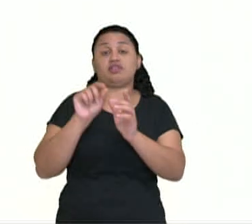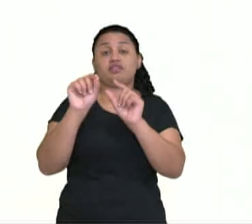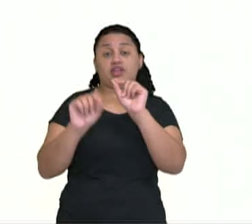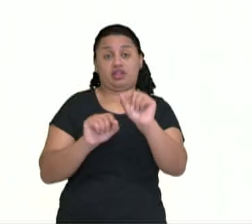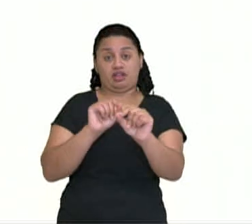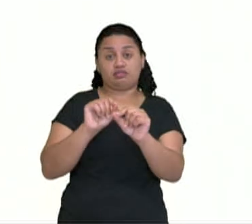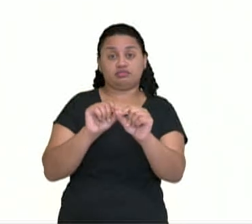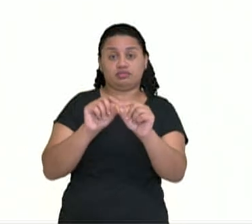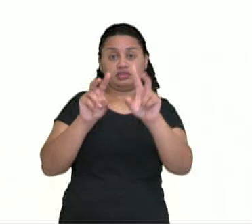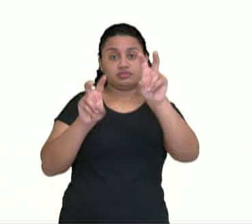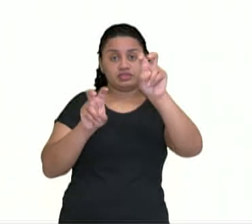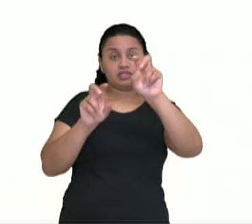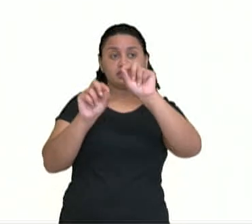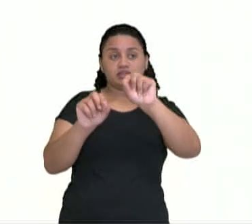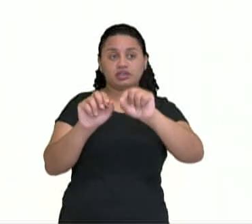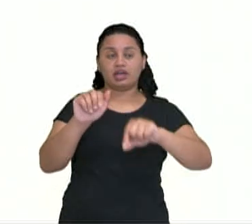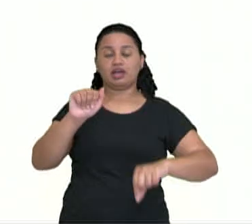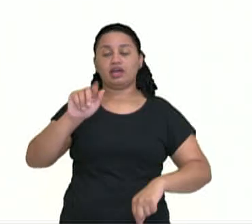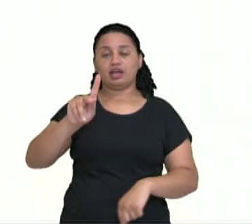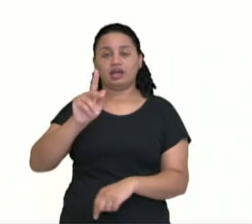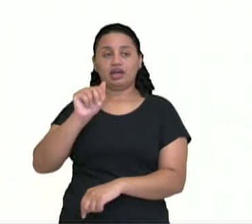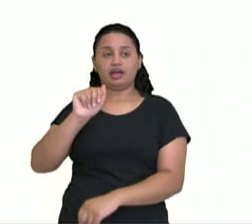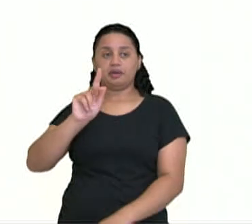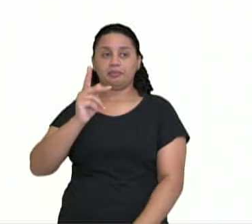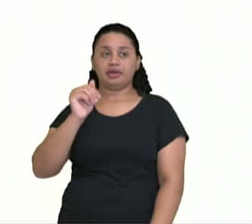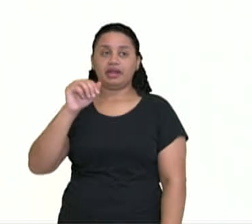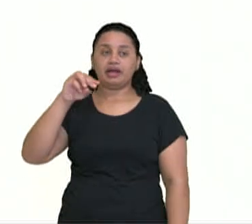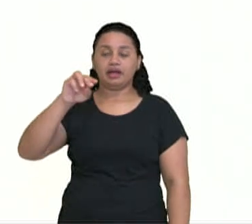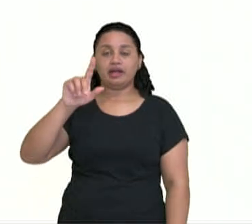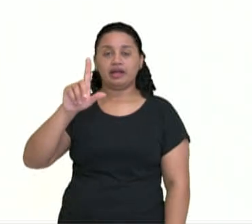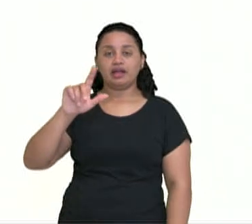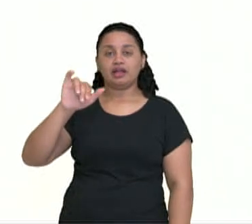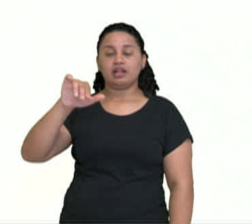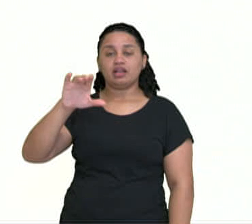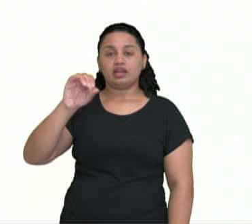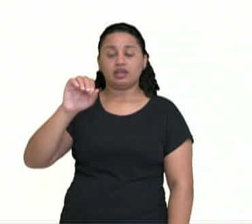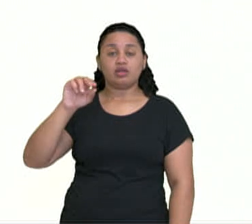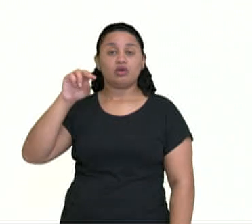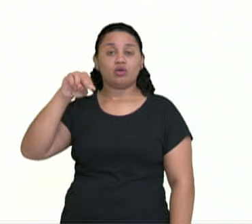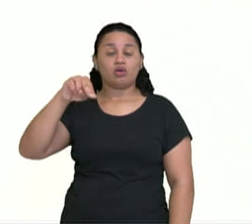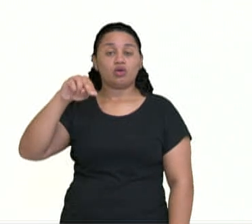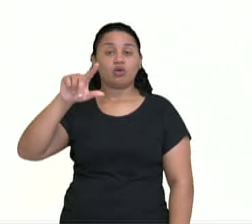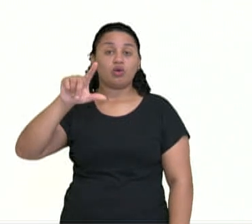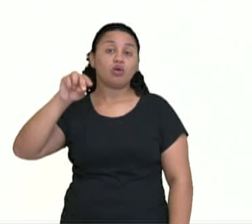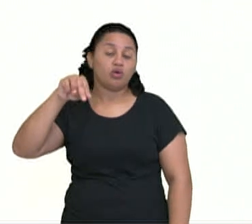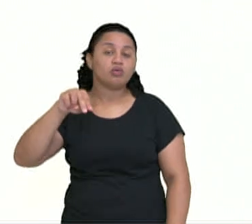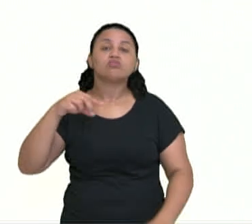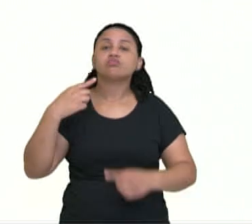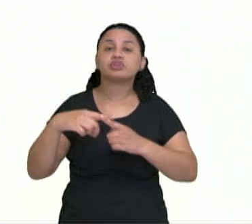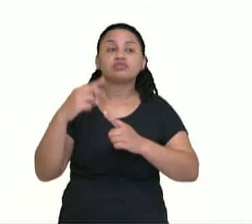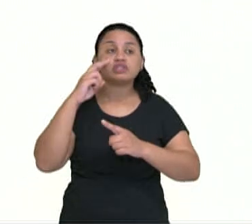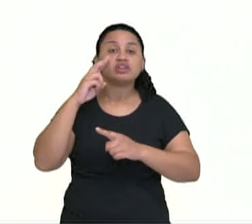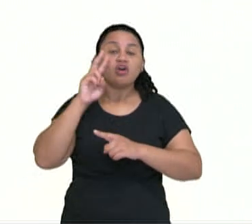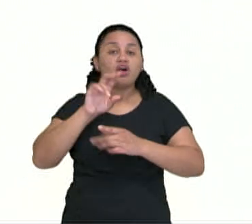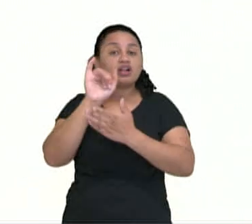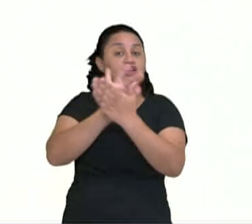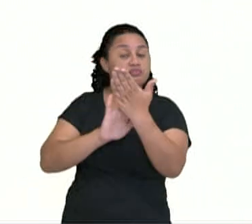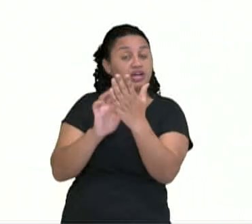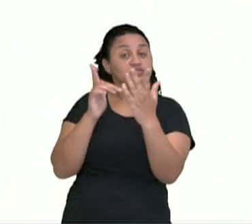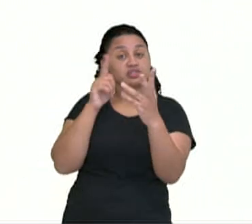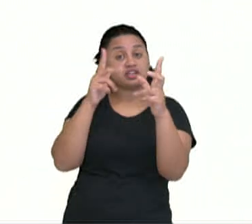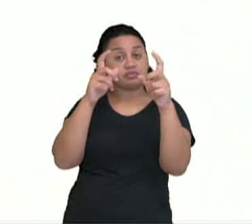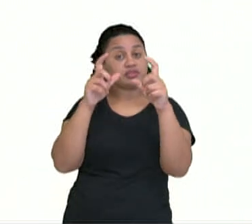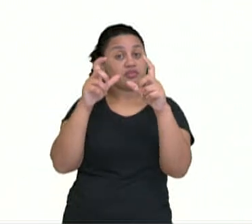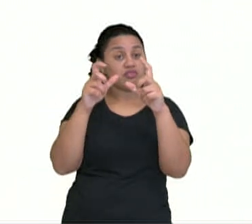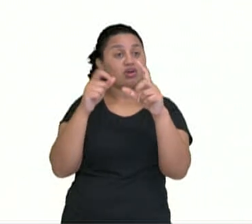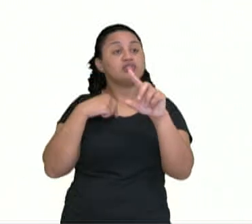Quando você lê, você vê a imagem dele ali, você vê o nome dele escrito. Num primeiro momento, se você não analisar bem